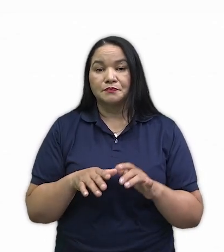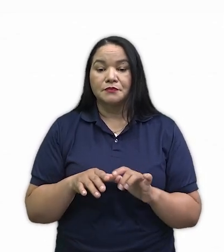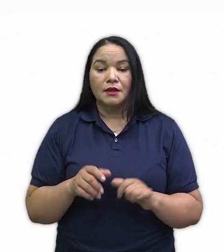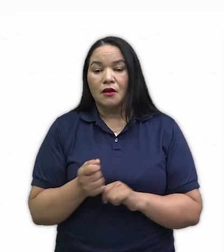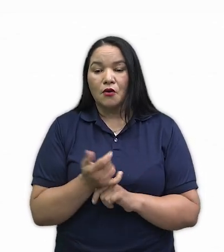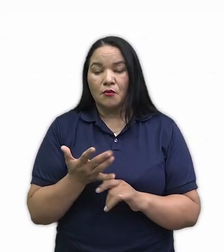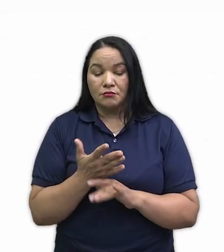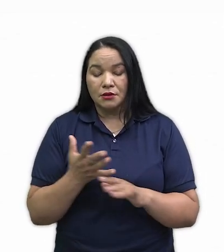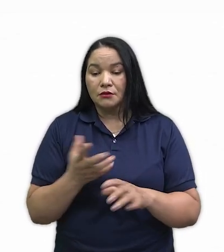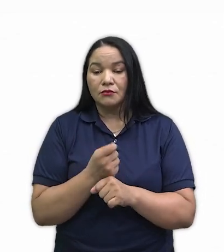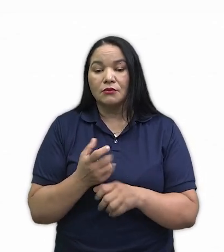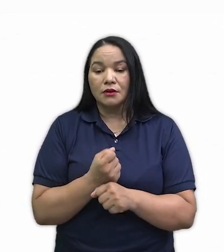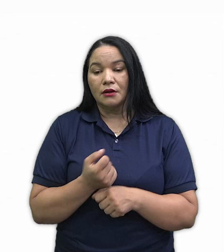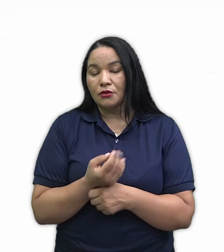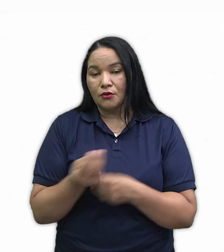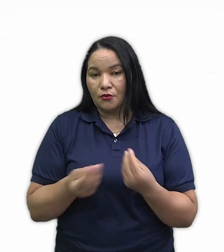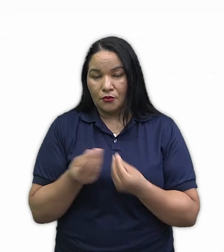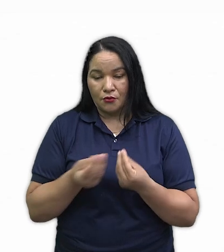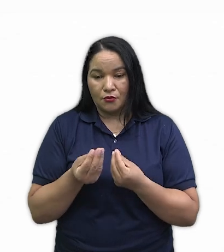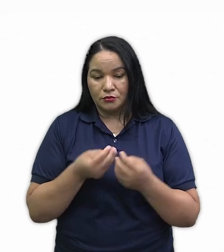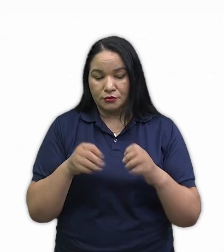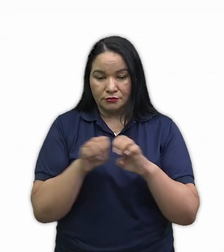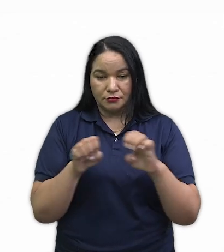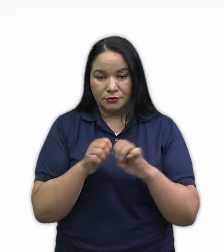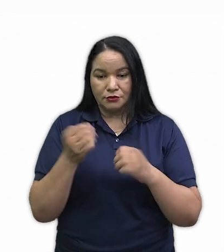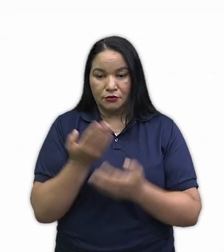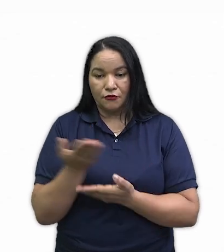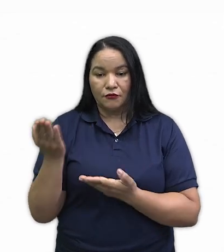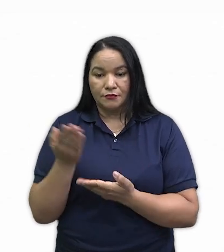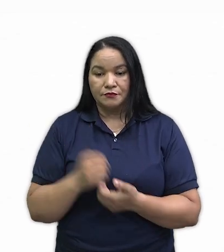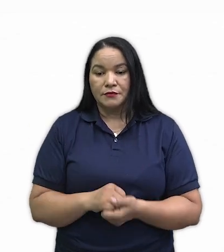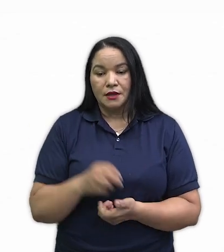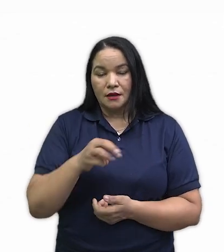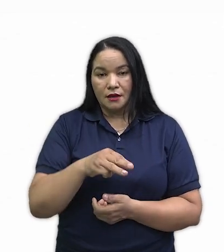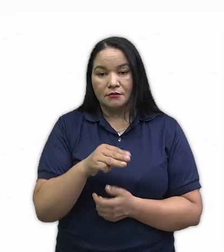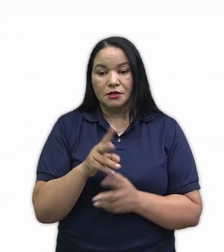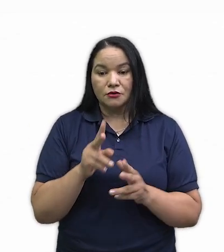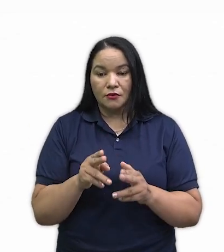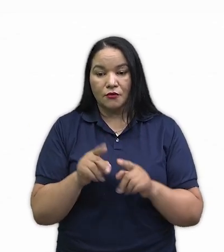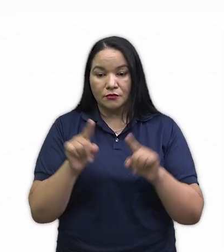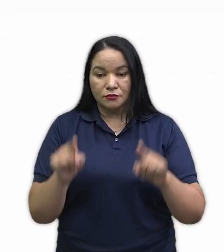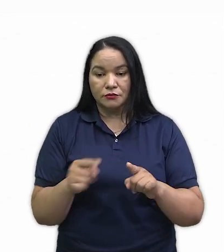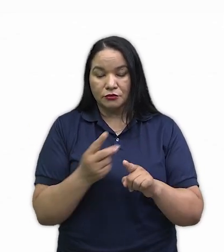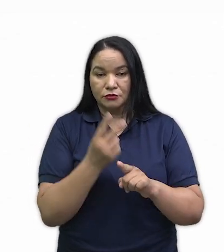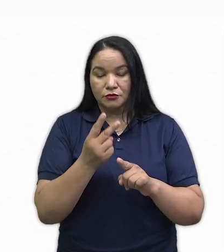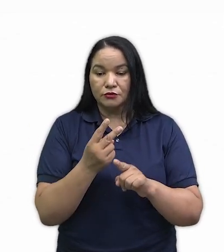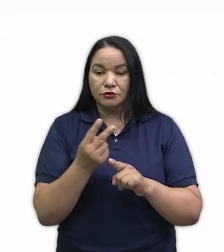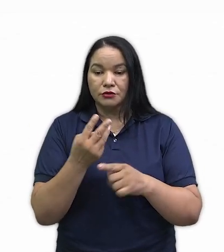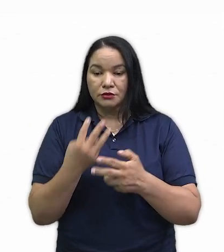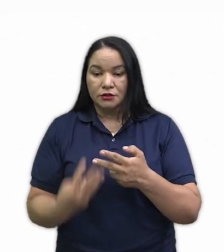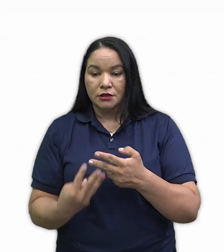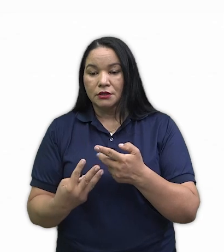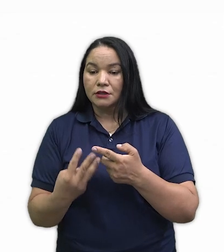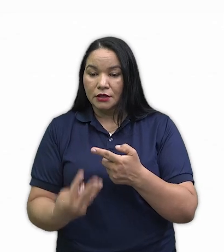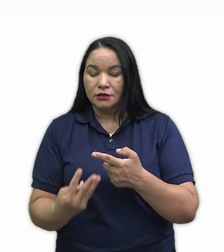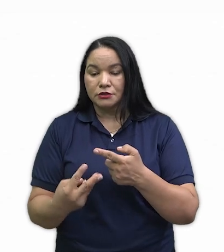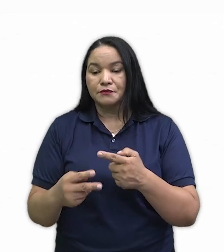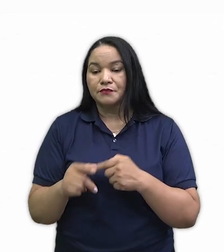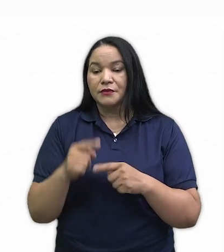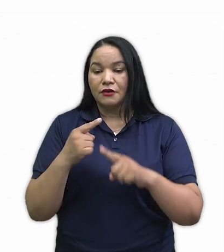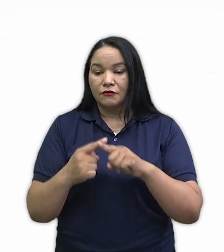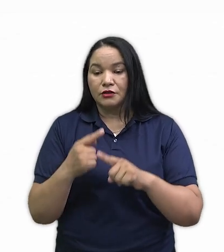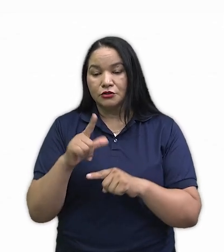Richter ela pode ser calculada pela seguinte fórmula. M é igual a 2/3 de log de